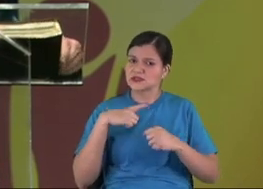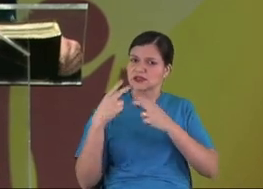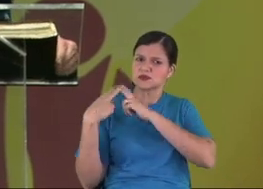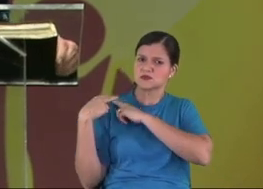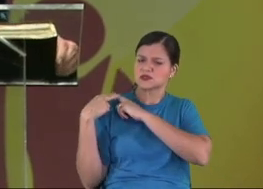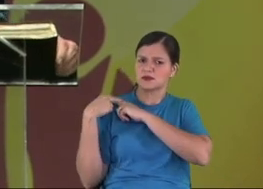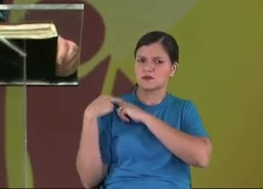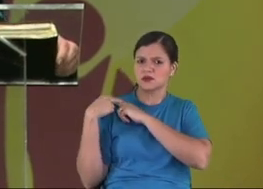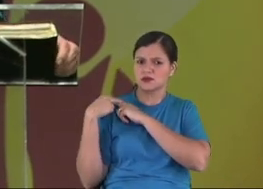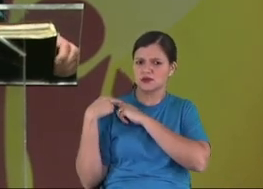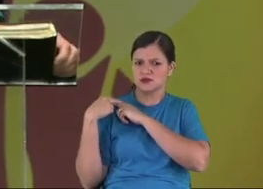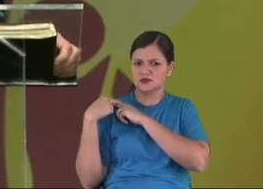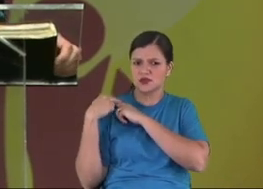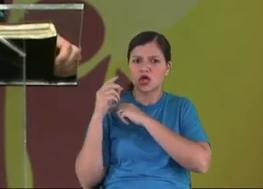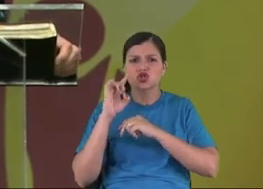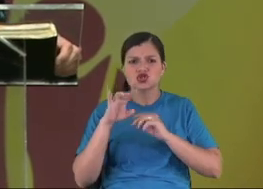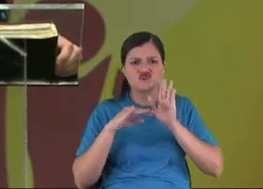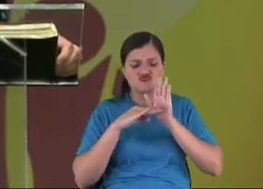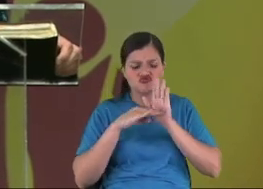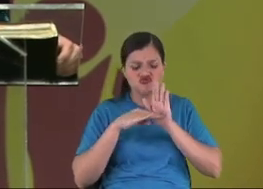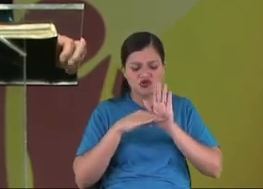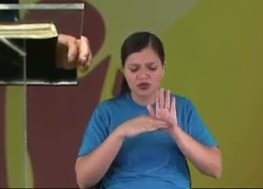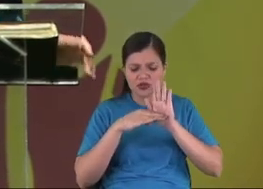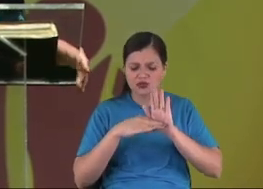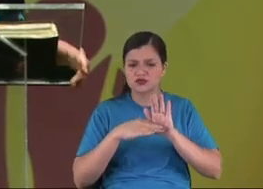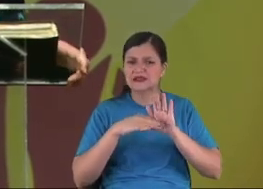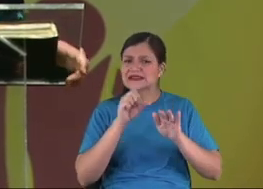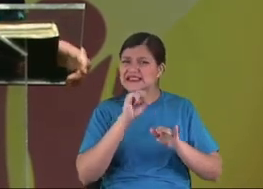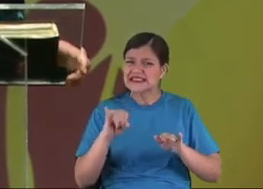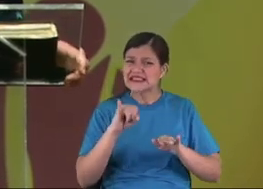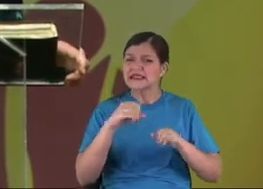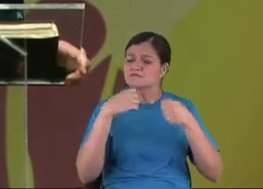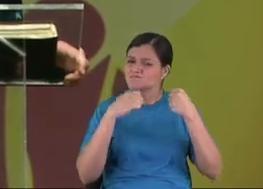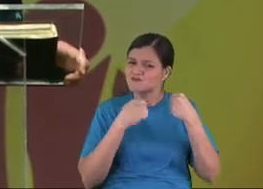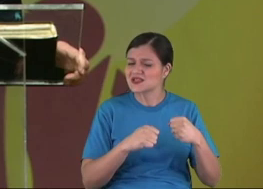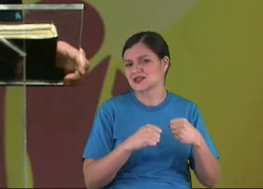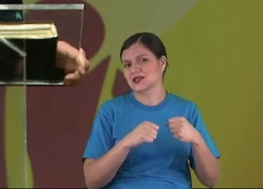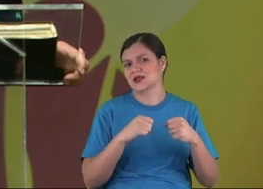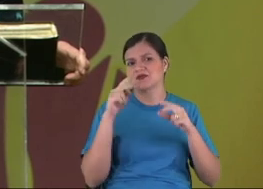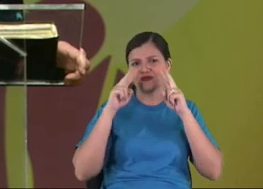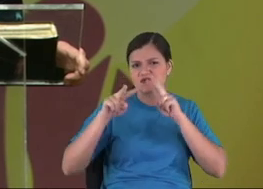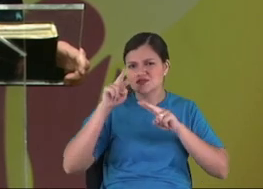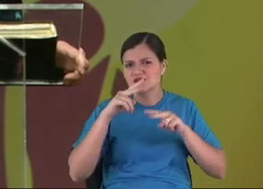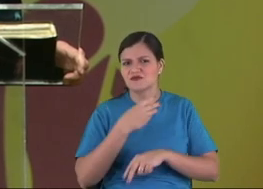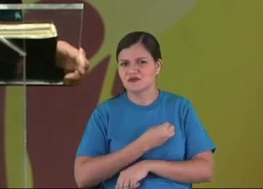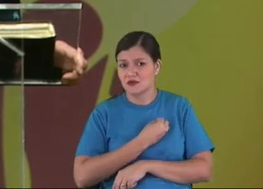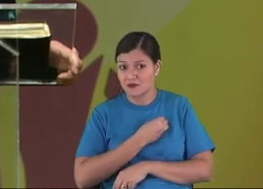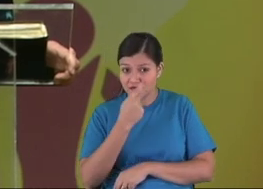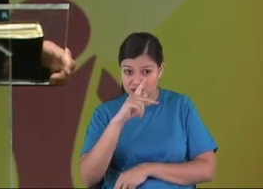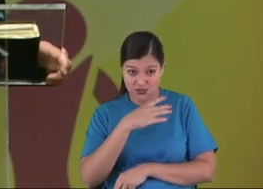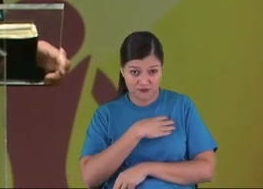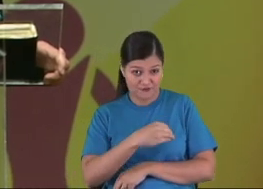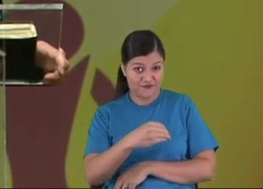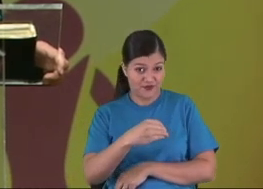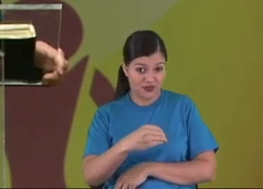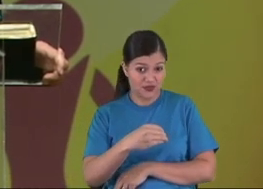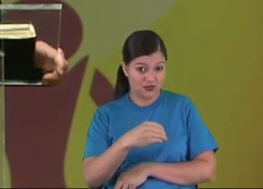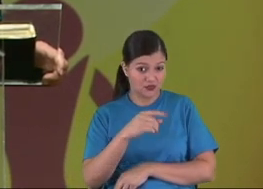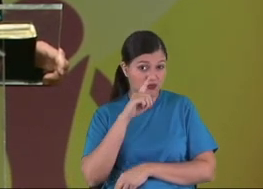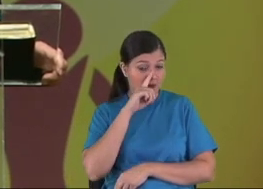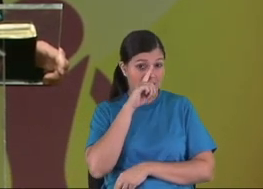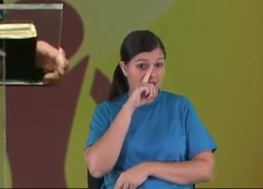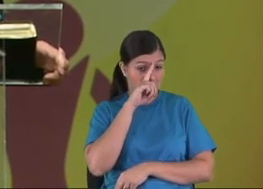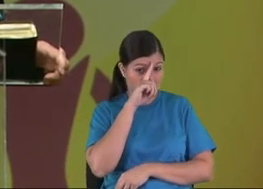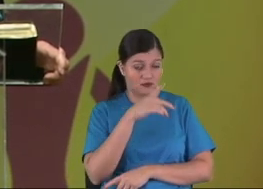só quando for absolutamente necessário e você vê que a vida do seu filho está em perigo.